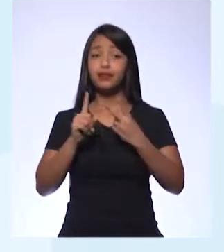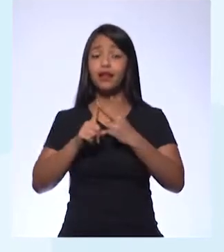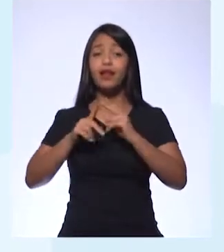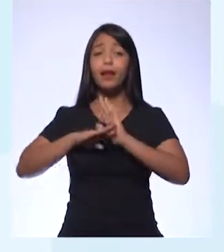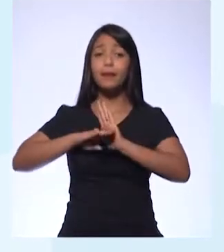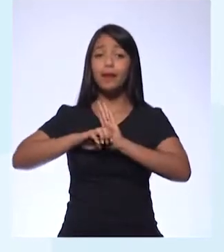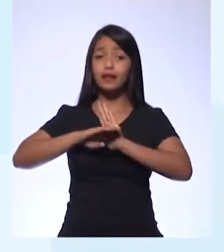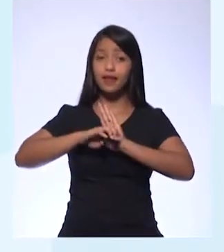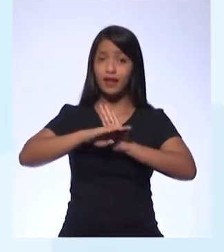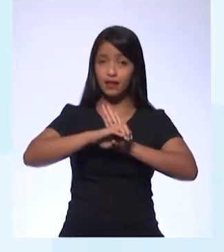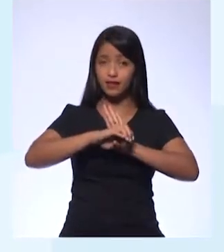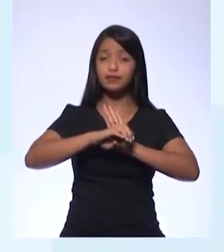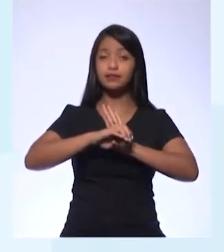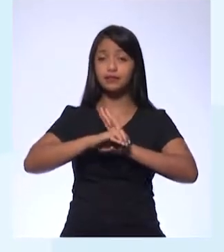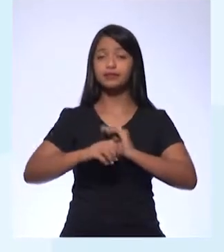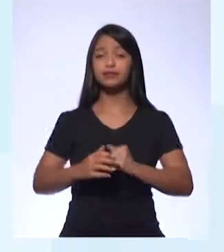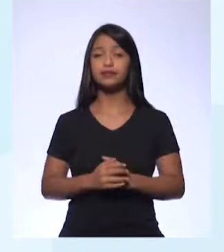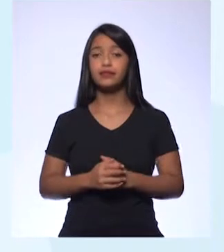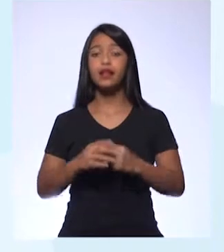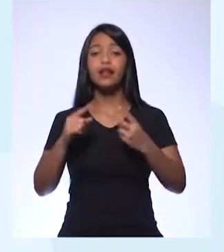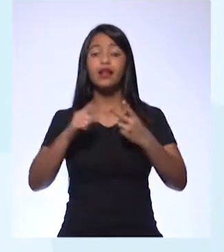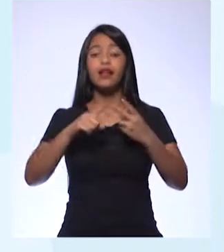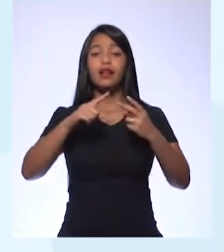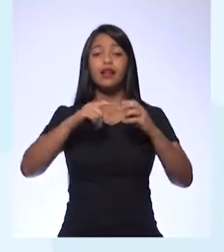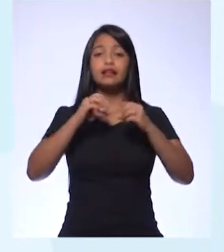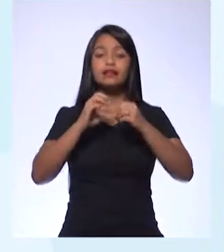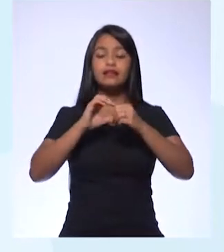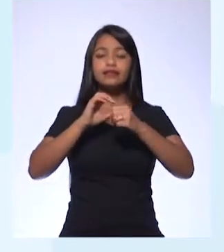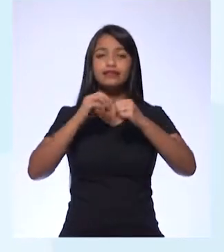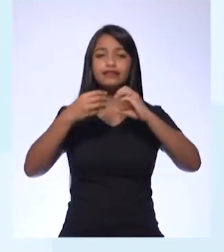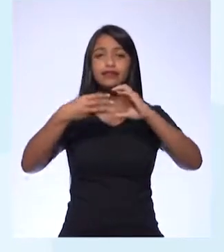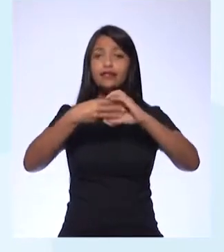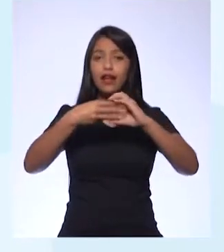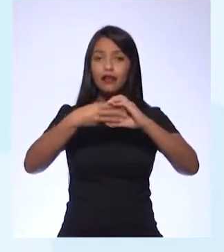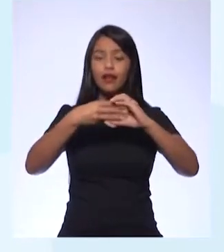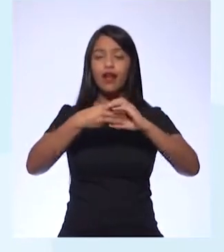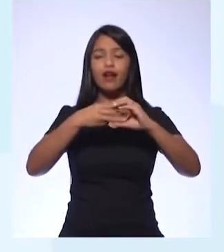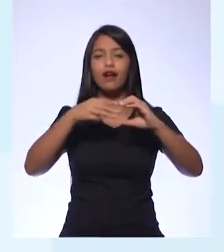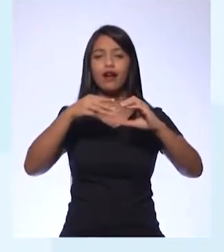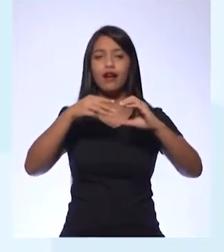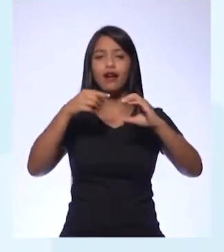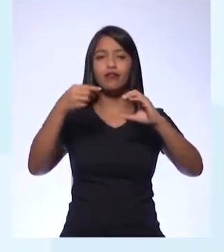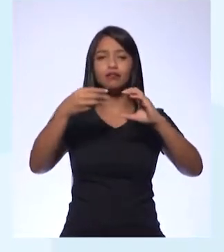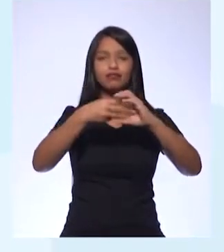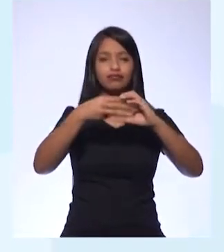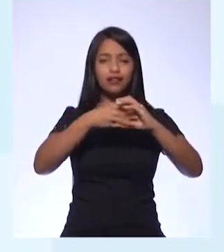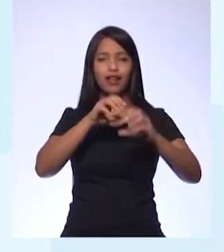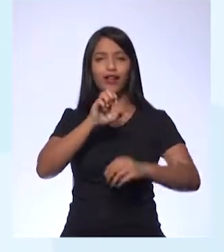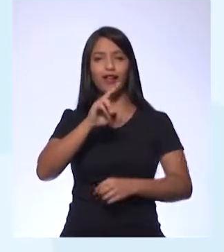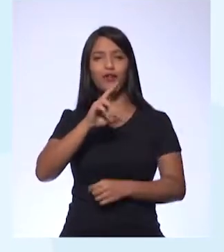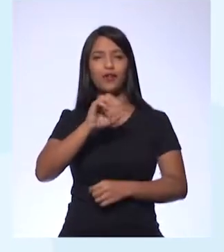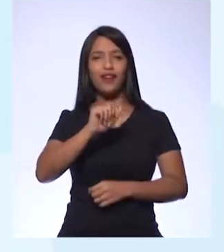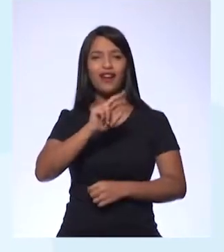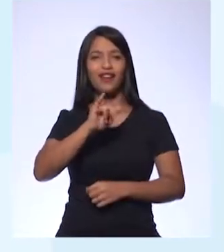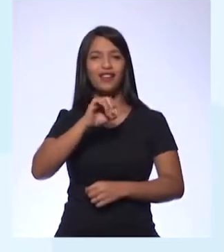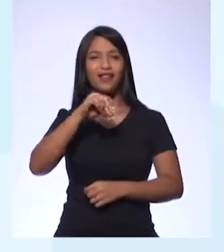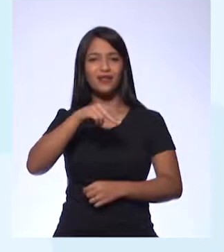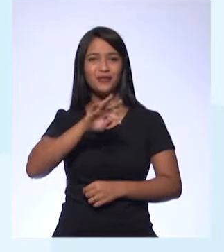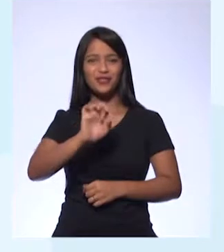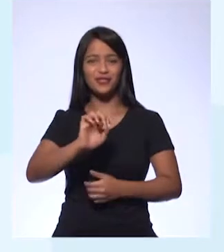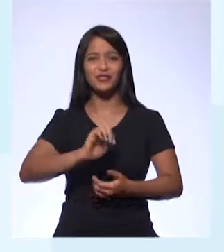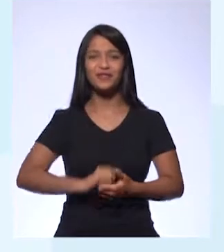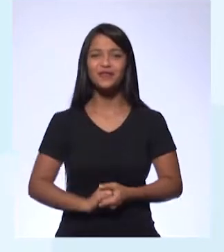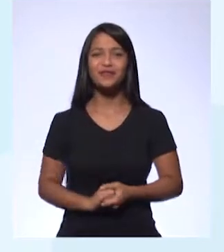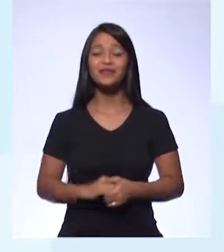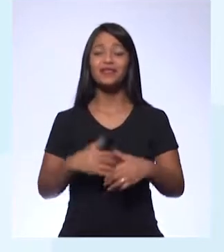é centenas de vezes que uma célula eucarionte. O protozoário ele já vai ser formado por uma célula eucarionte, só que